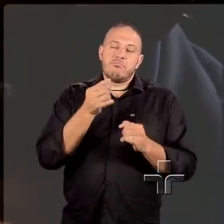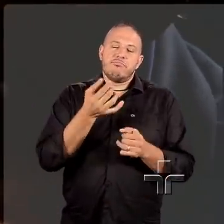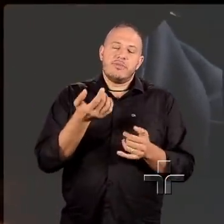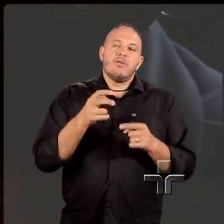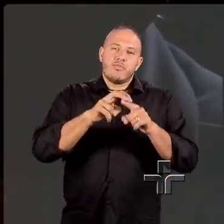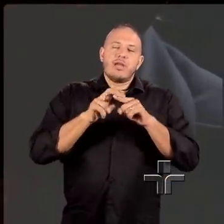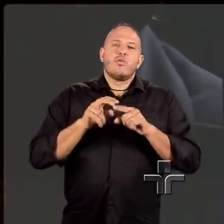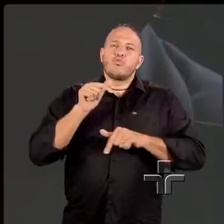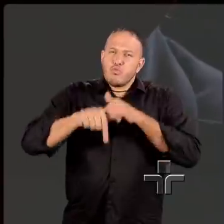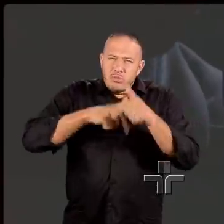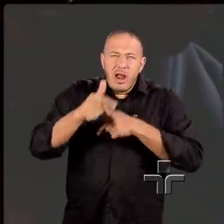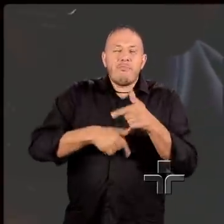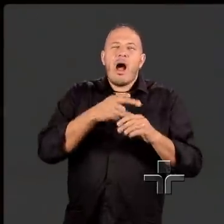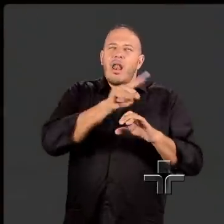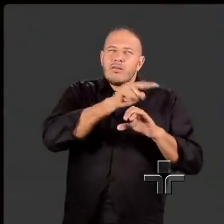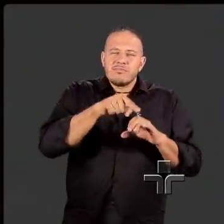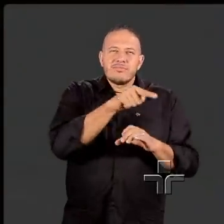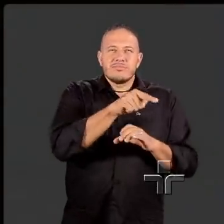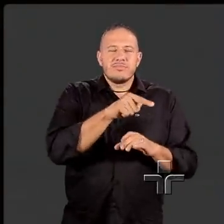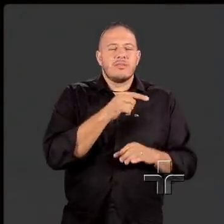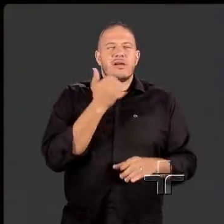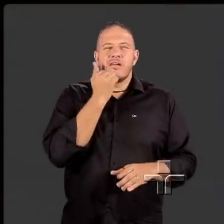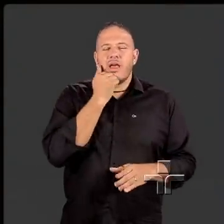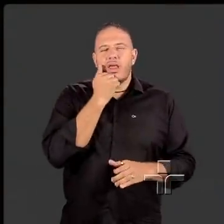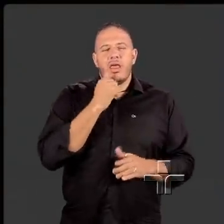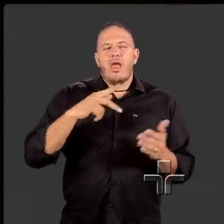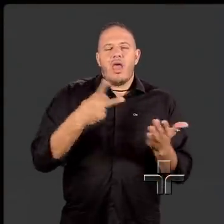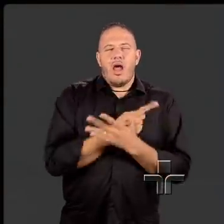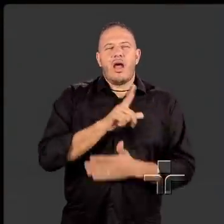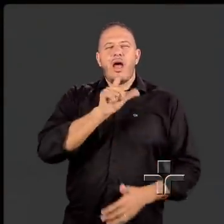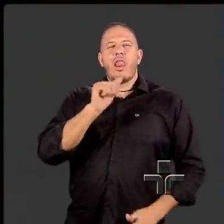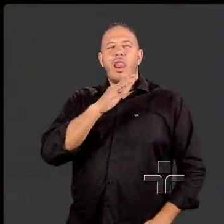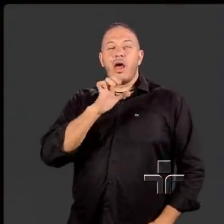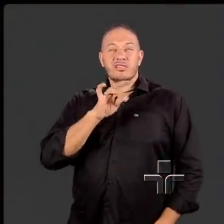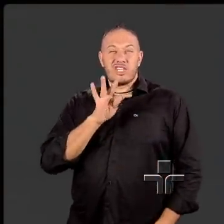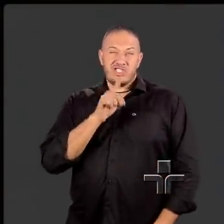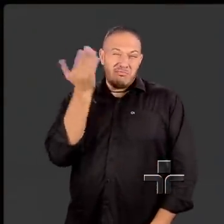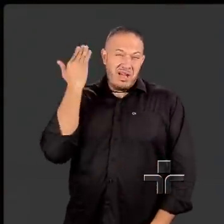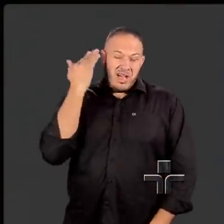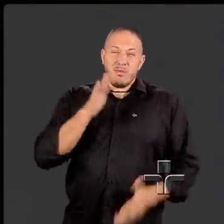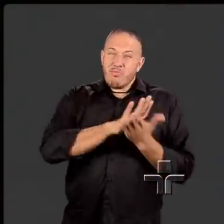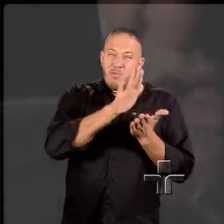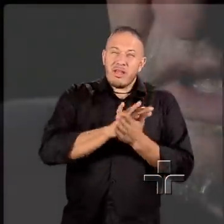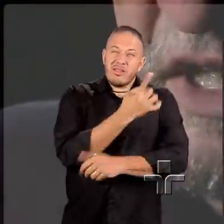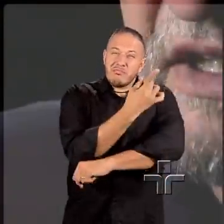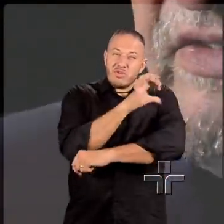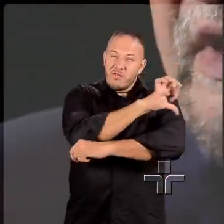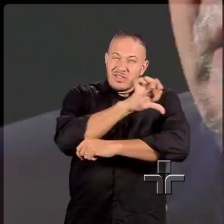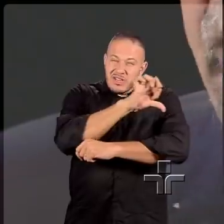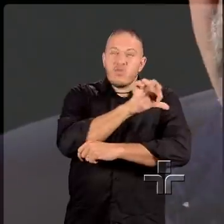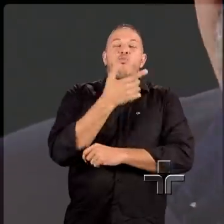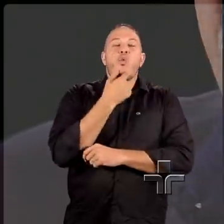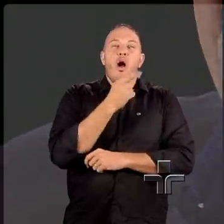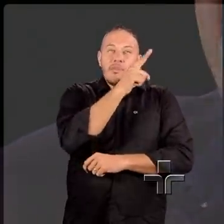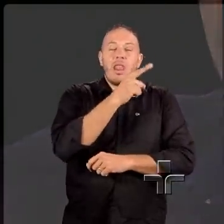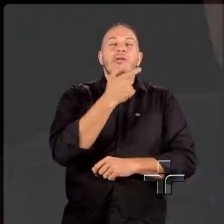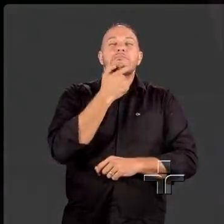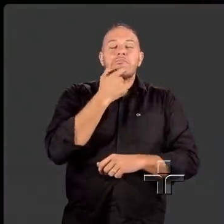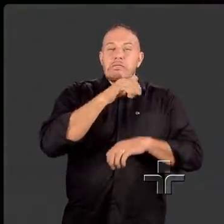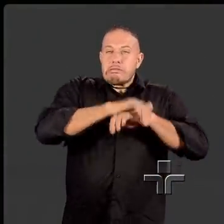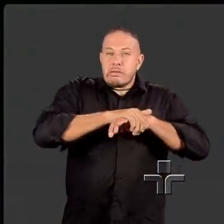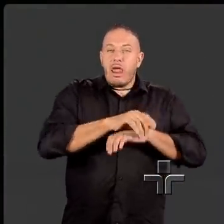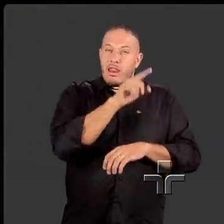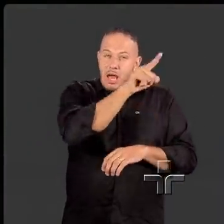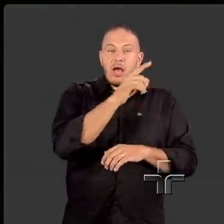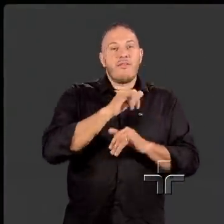um trabalho científico fajuto, publicado no Lancet em 1999 por um indivíduo chamado Wakefield, que dizia que a vacina